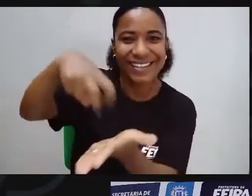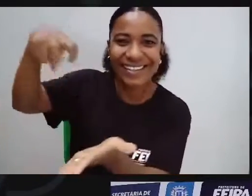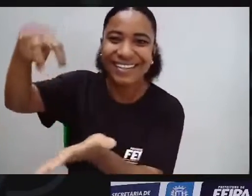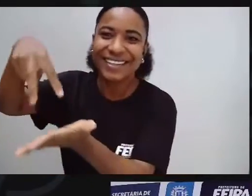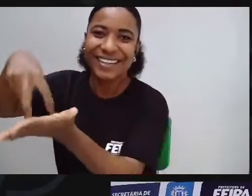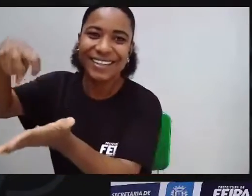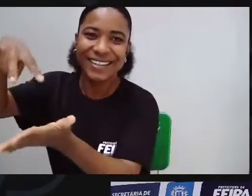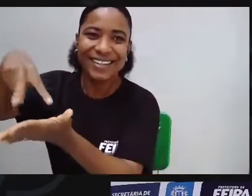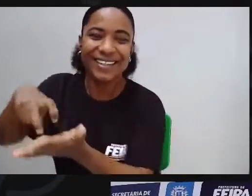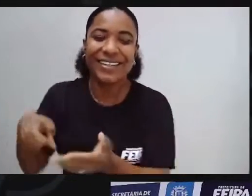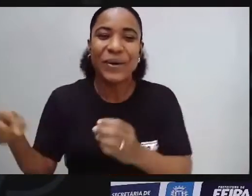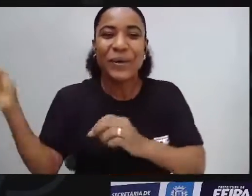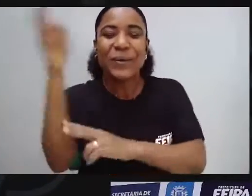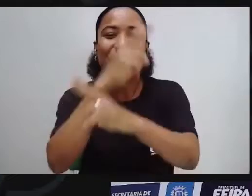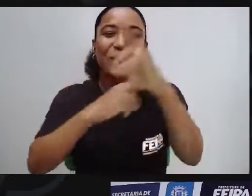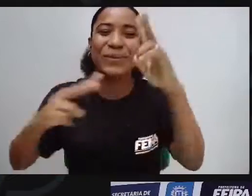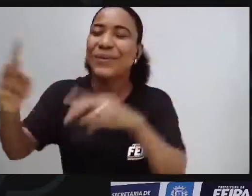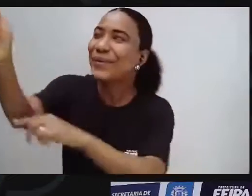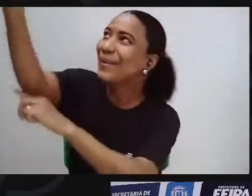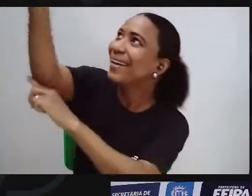irmão agora